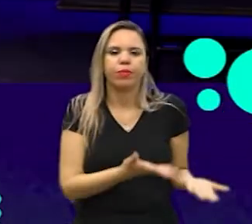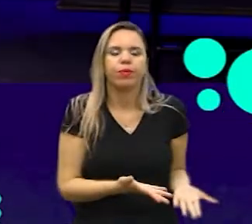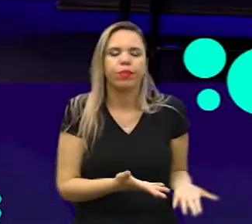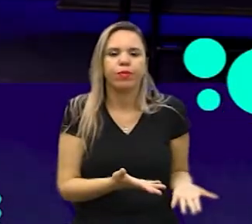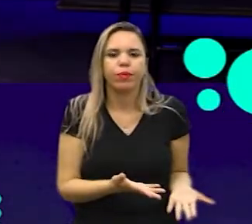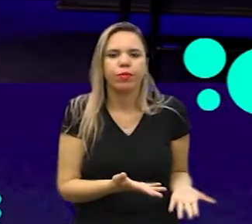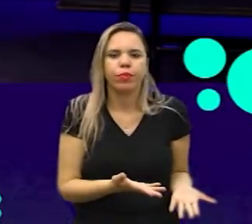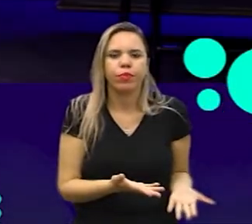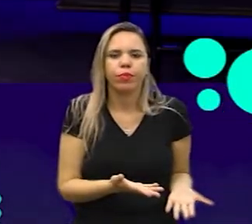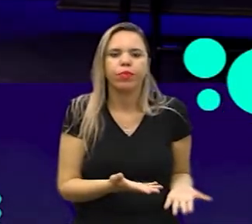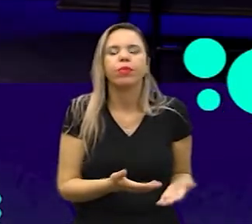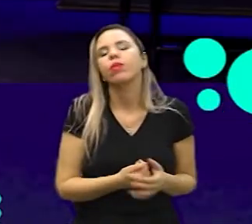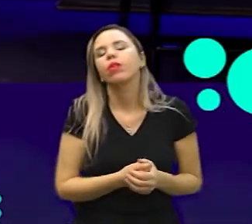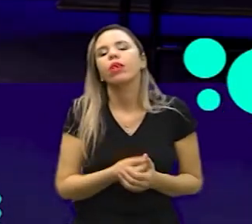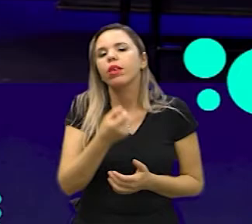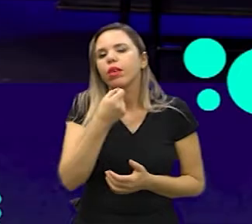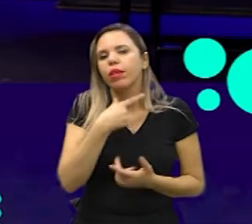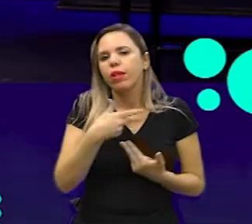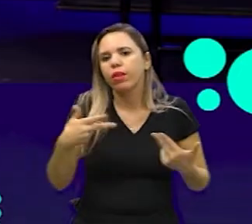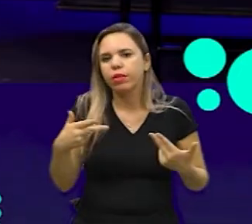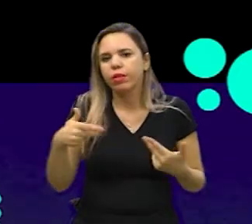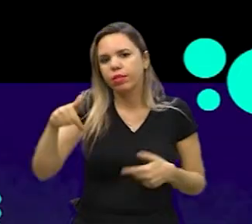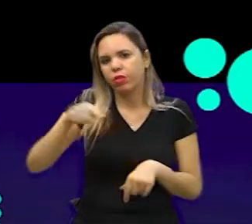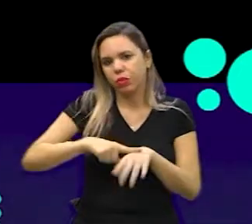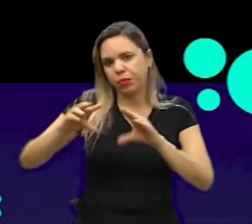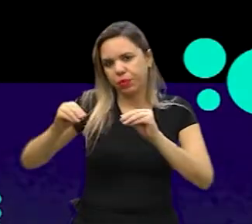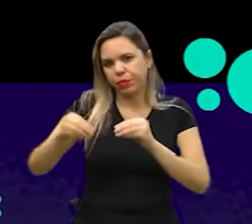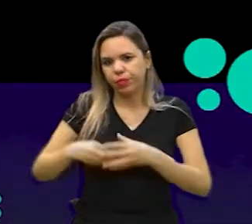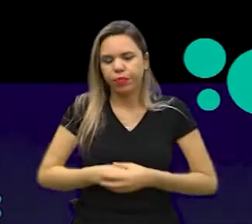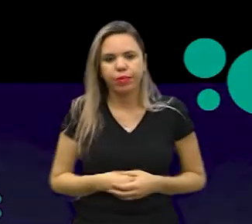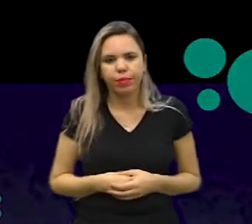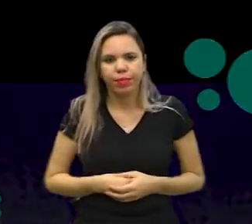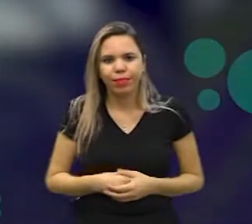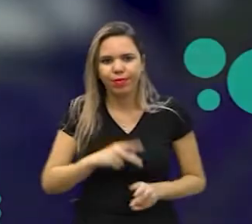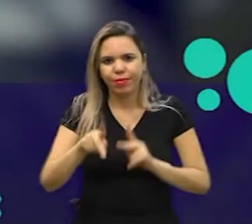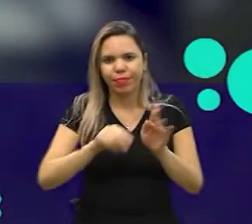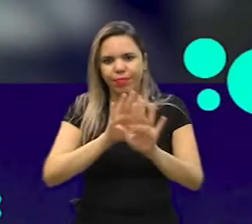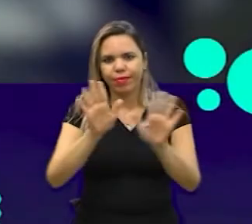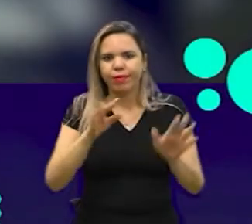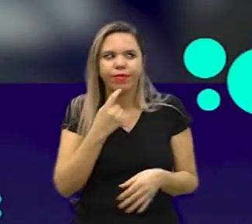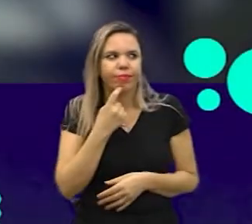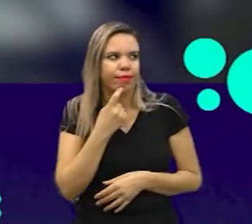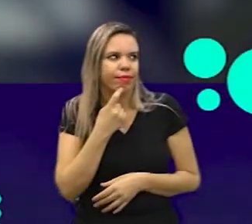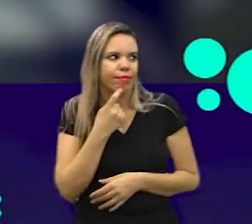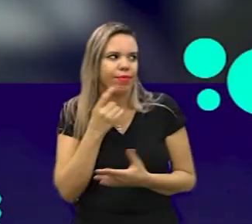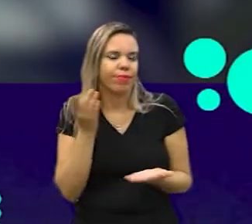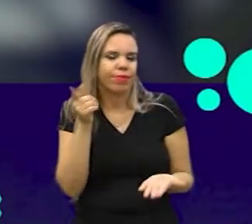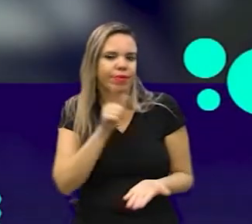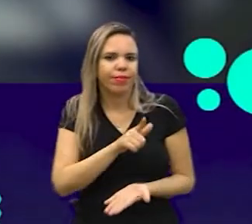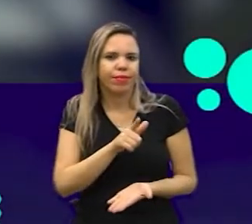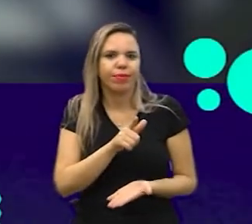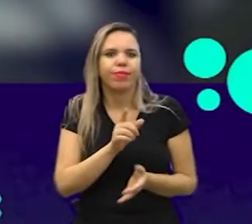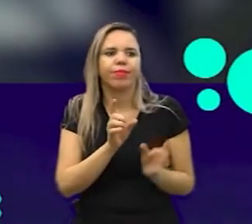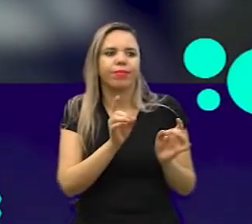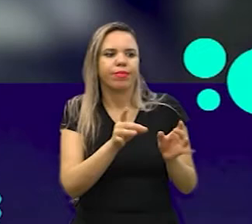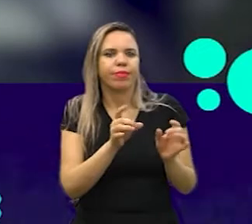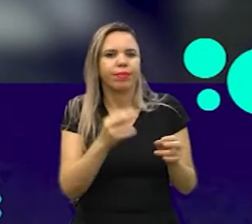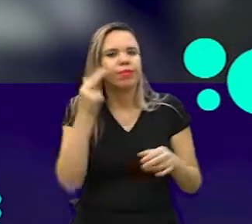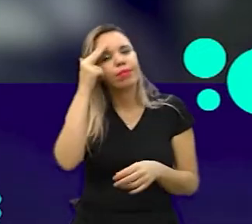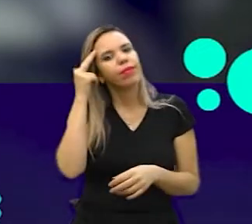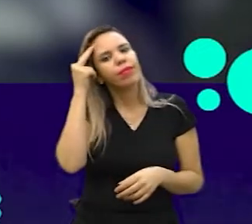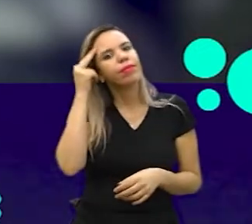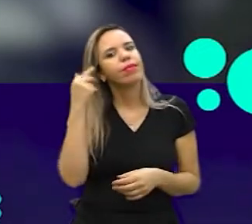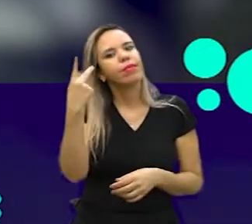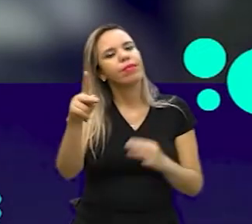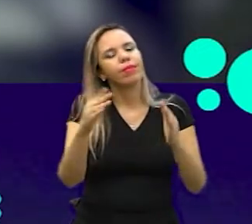em Campinas. Vai ser no Interiorano Comedy Club, às 7 da noite. E aí, pessoal de Campinas, finalmente o